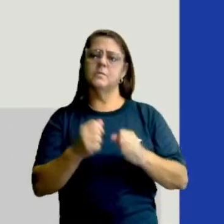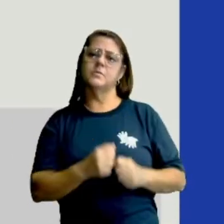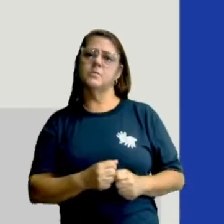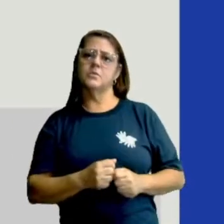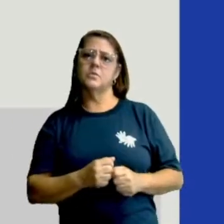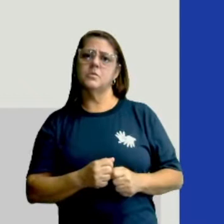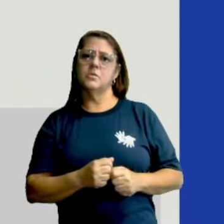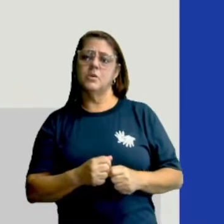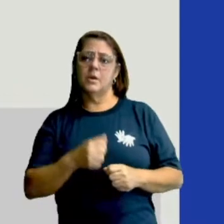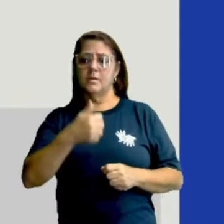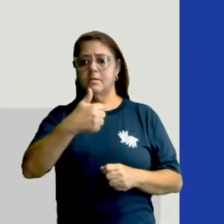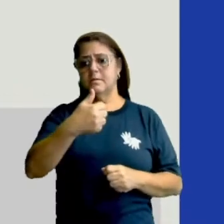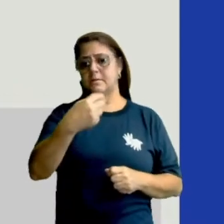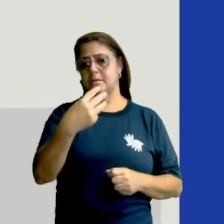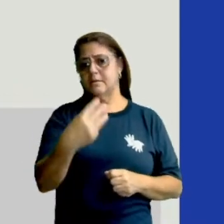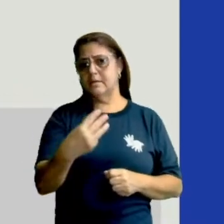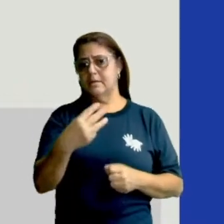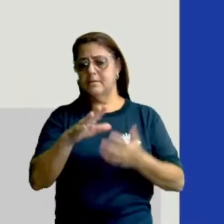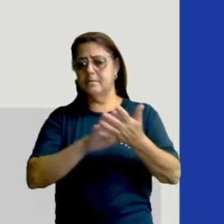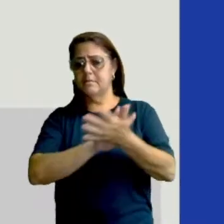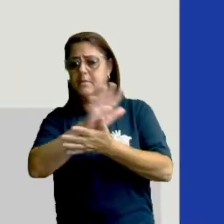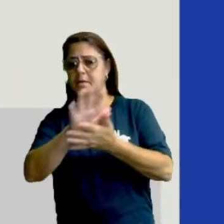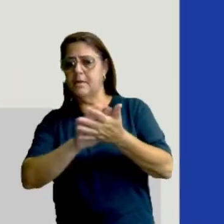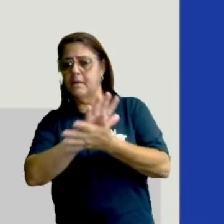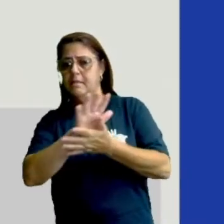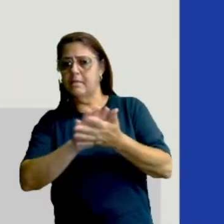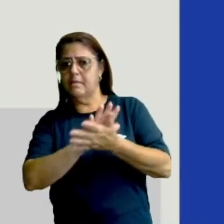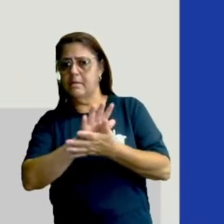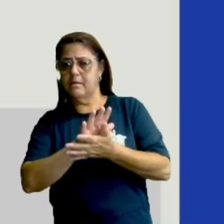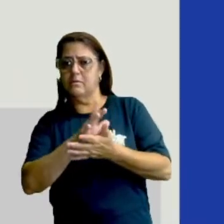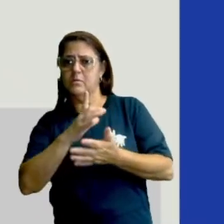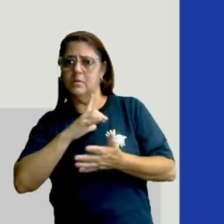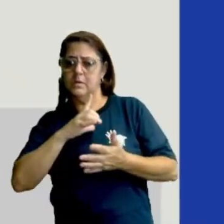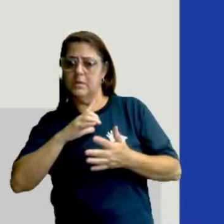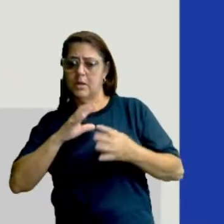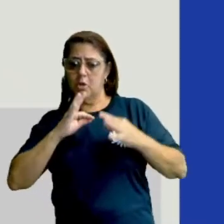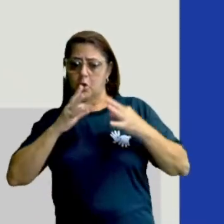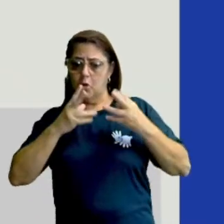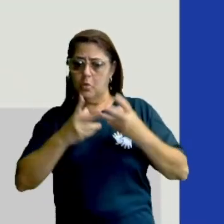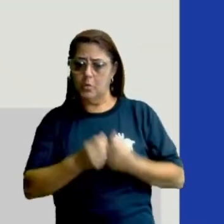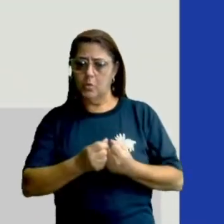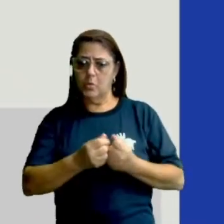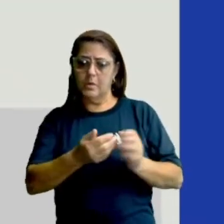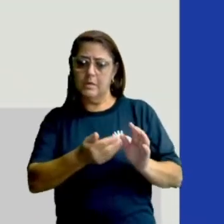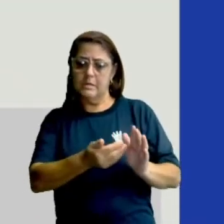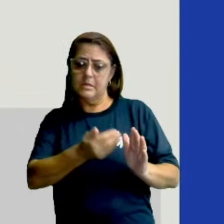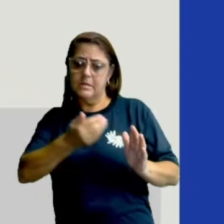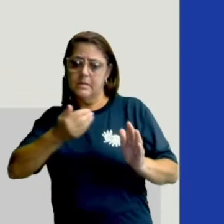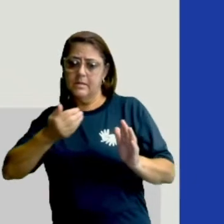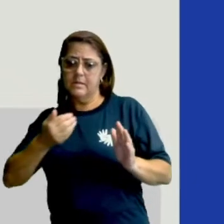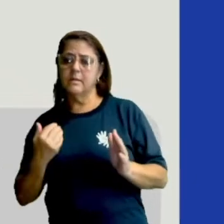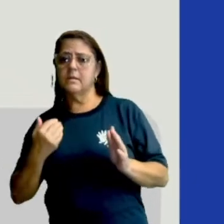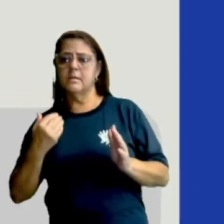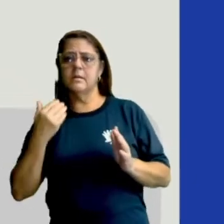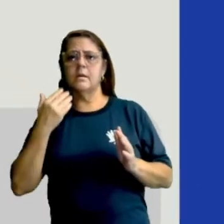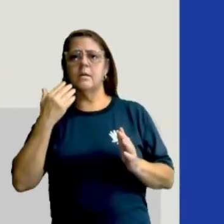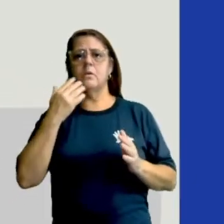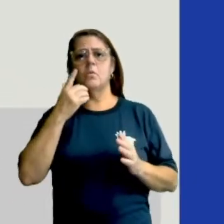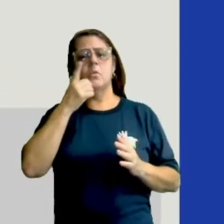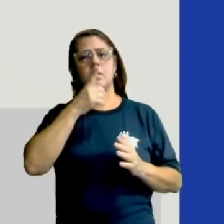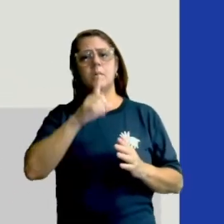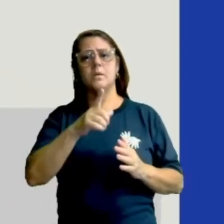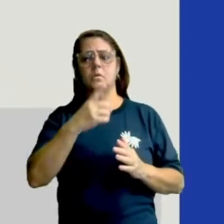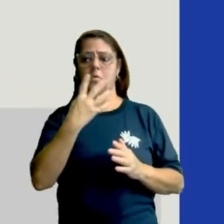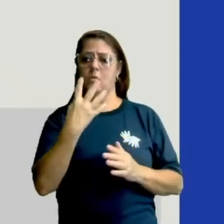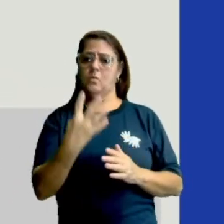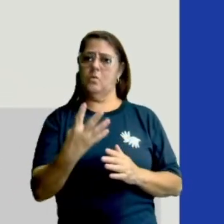pegar dos 13 brigadeiros que a gente sabe que tem no total e retirar o que a gente sabe que ela